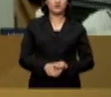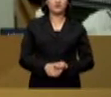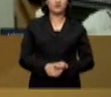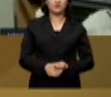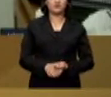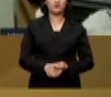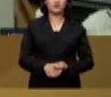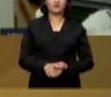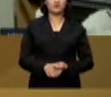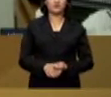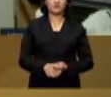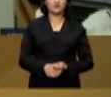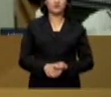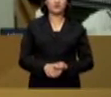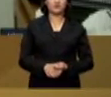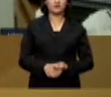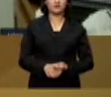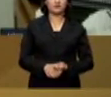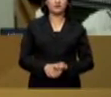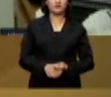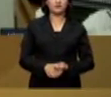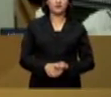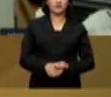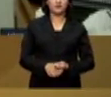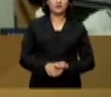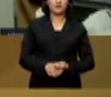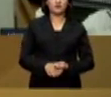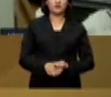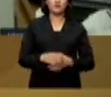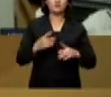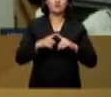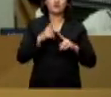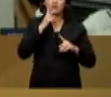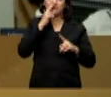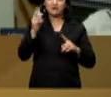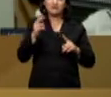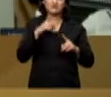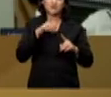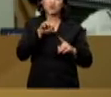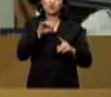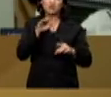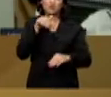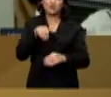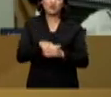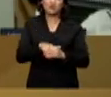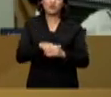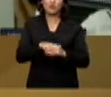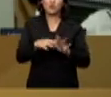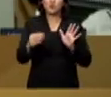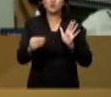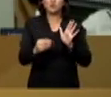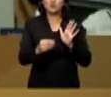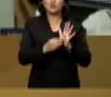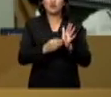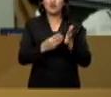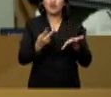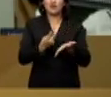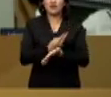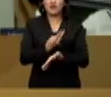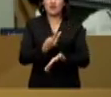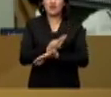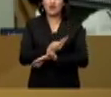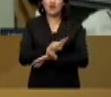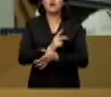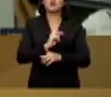muito provavelmente está desatualizada a data do voto de sua excelência. Não sei como emitirá ou